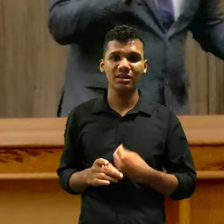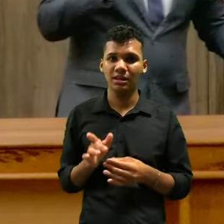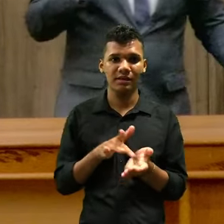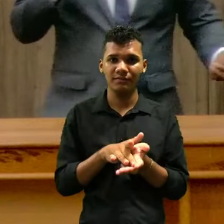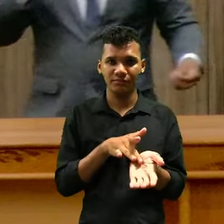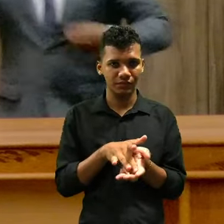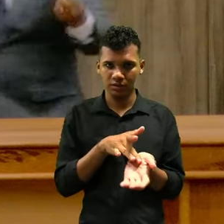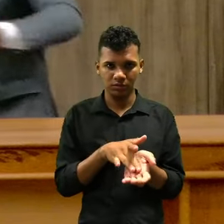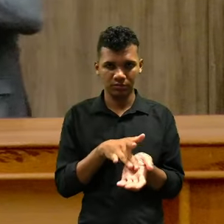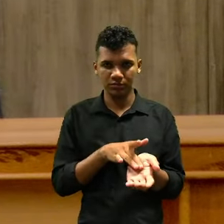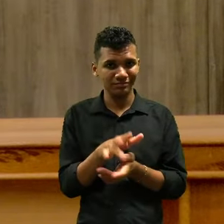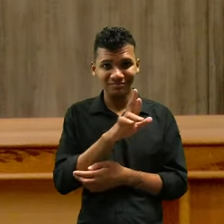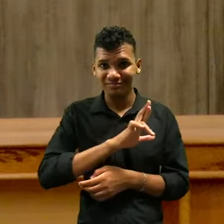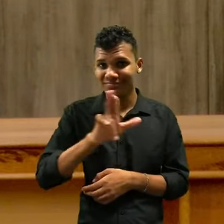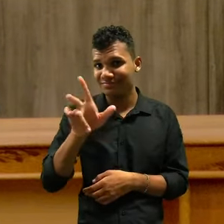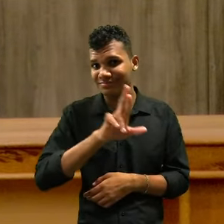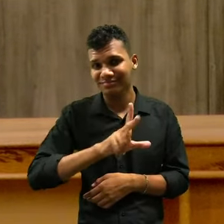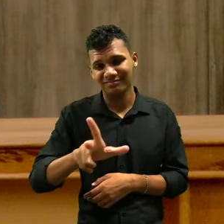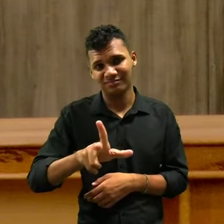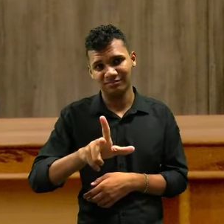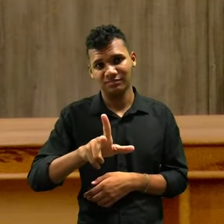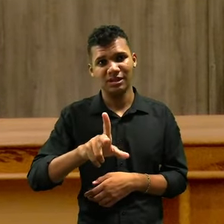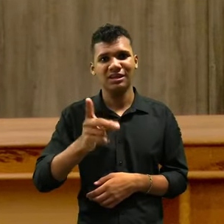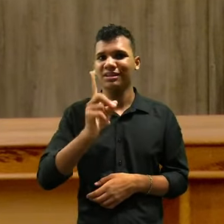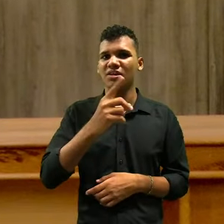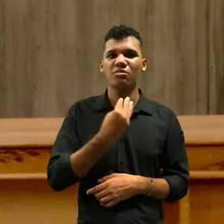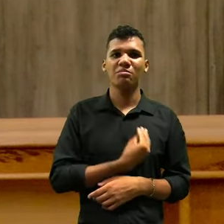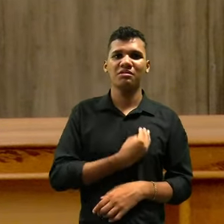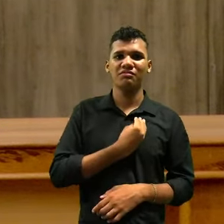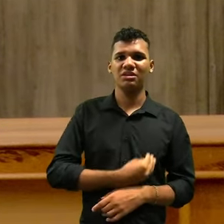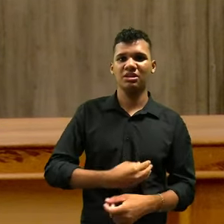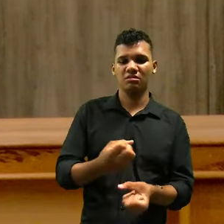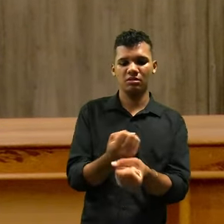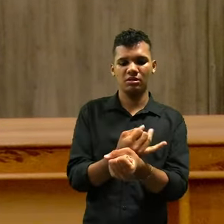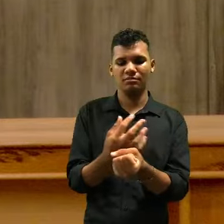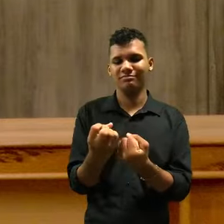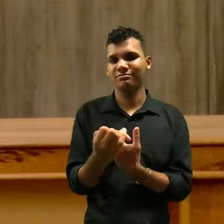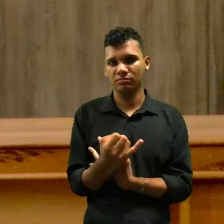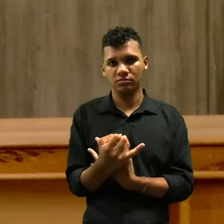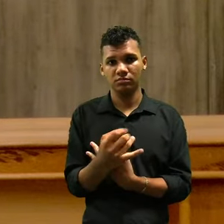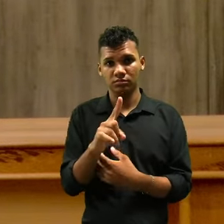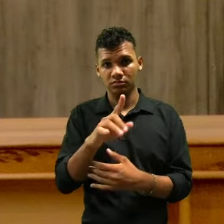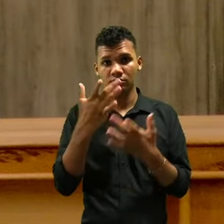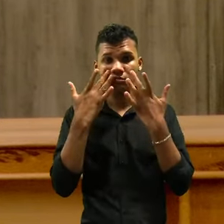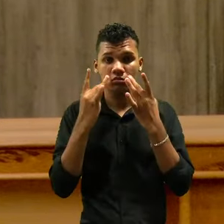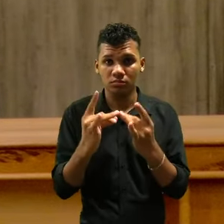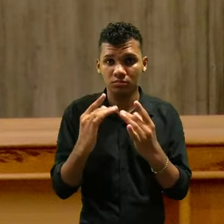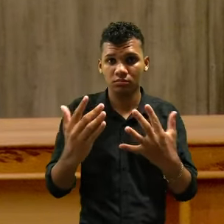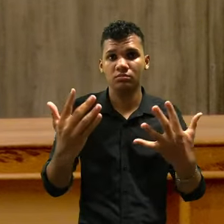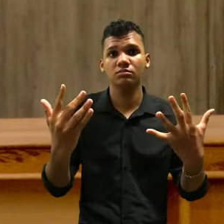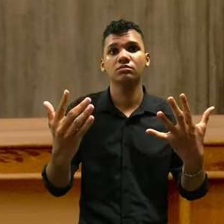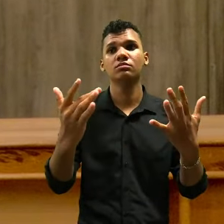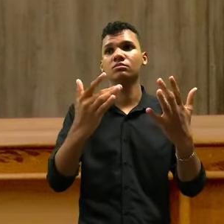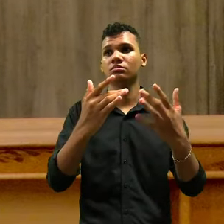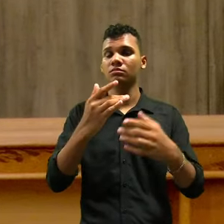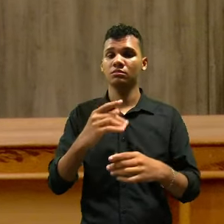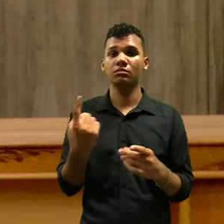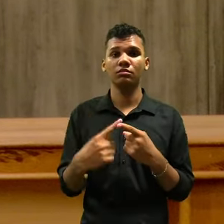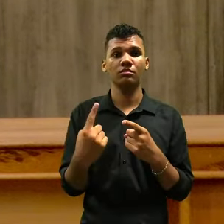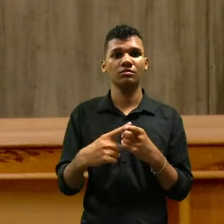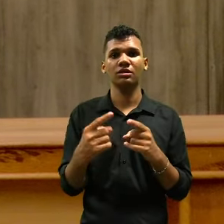superficial não é vida de uma emoção para valer olha para cá Igreja Jesus não te convida